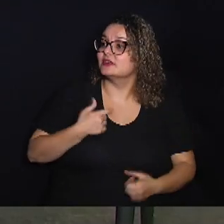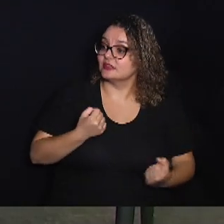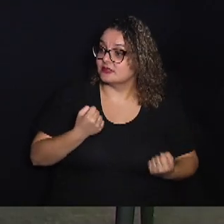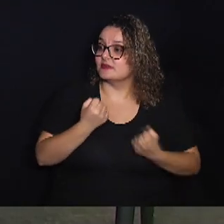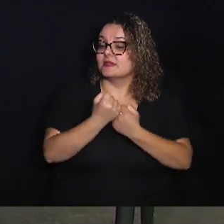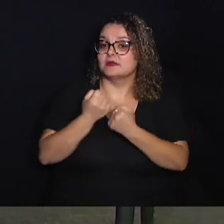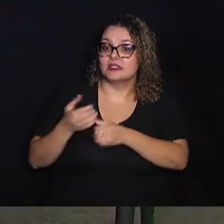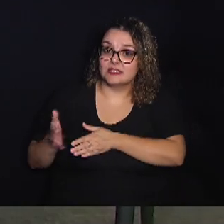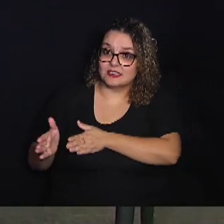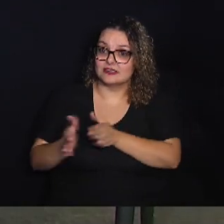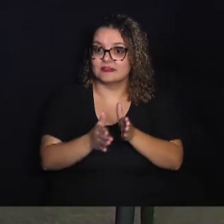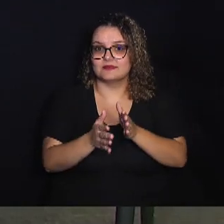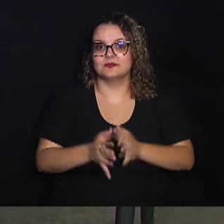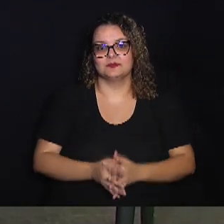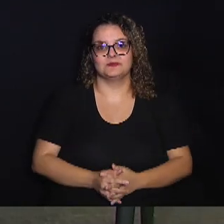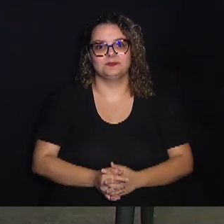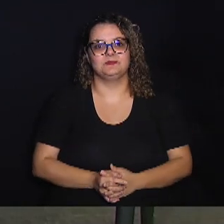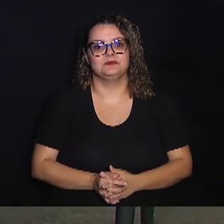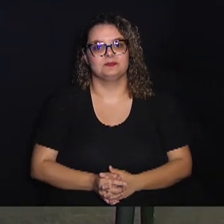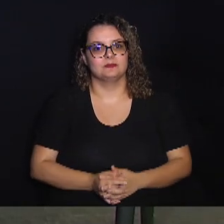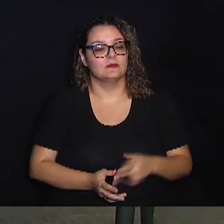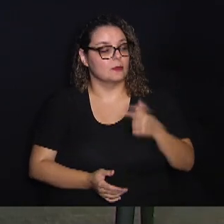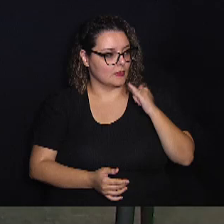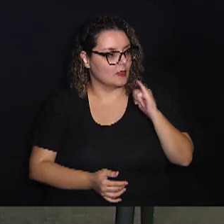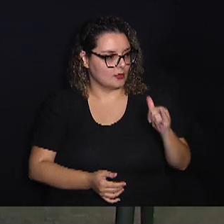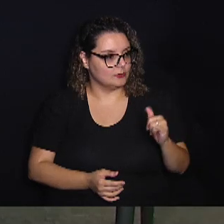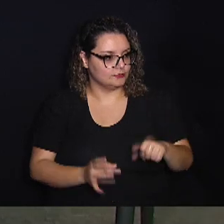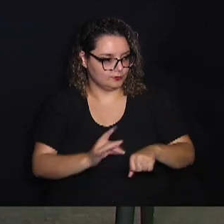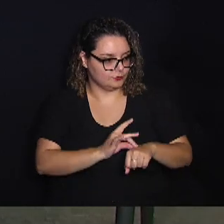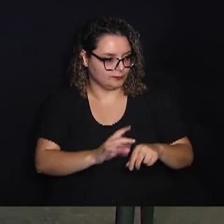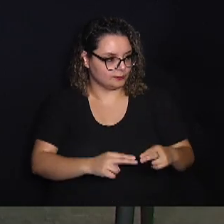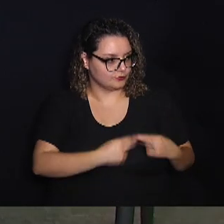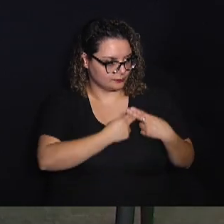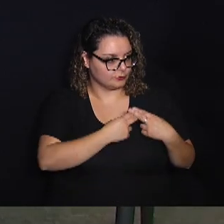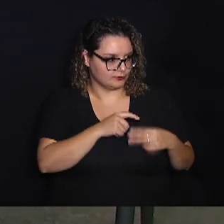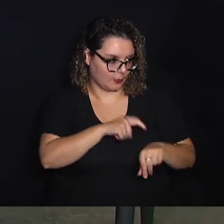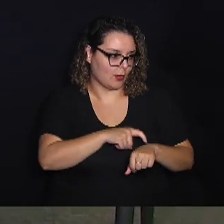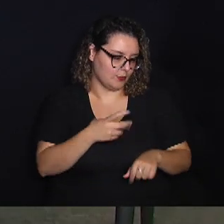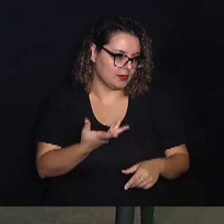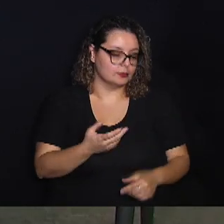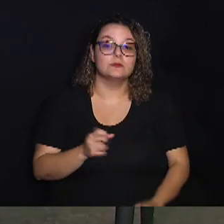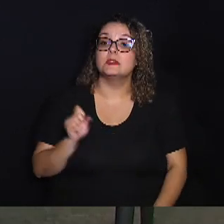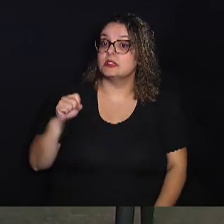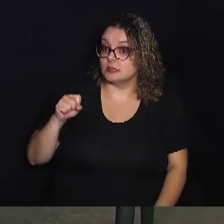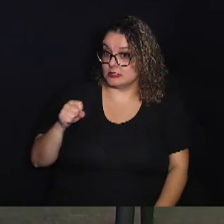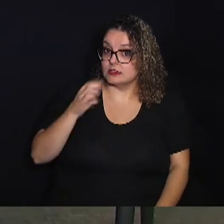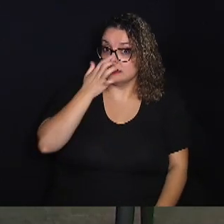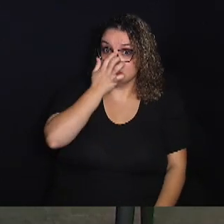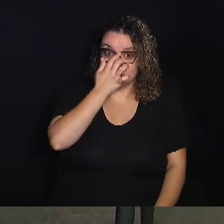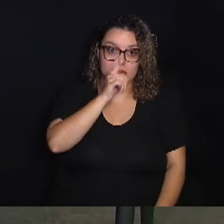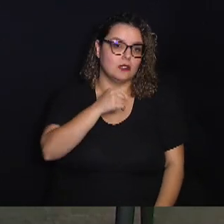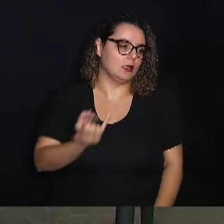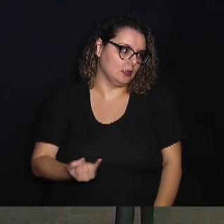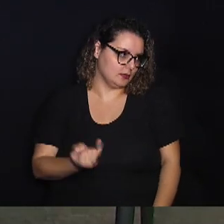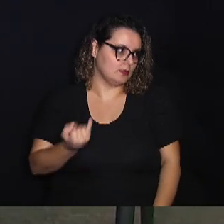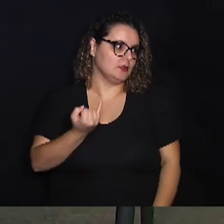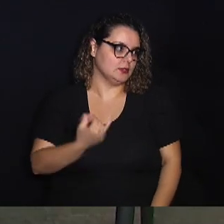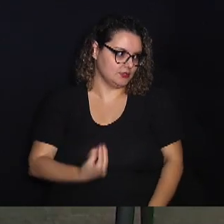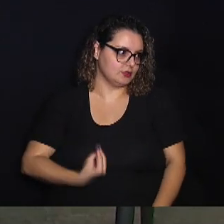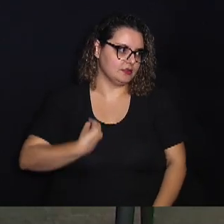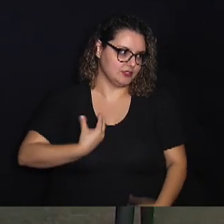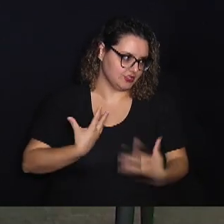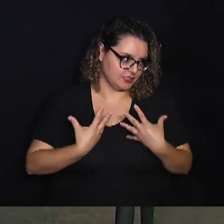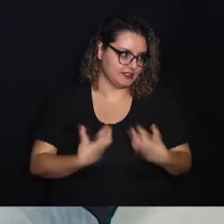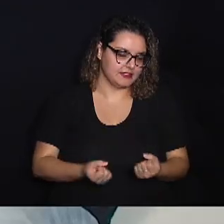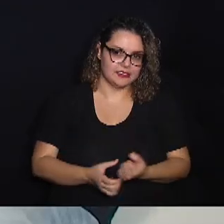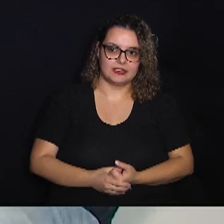Né? E você tinha falado de luto. Existe um período, então, que Sim. É importante passar por esse período de